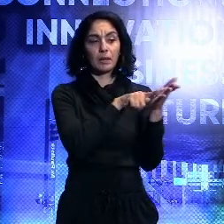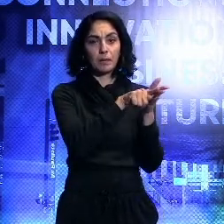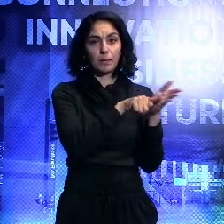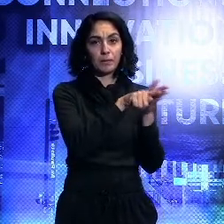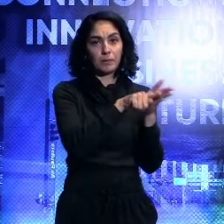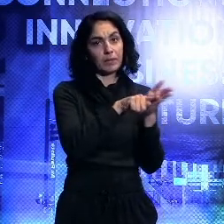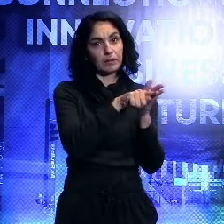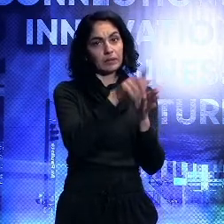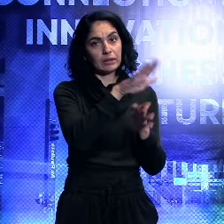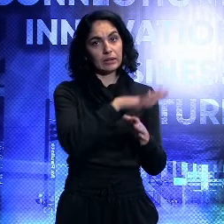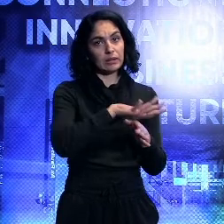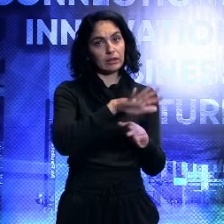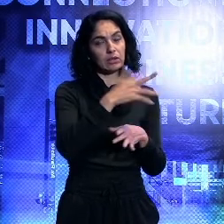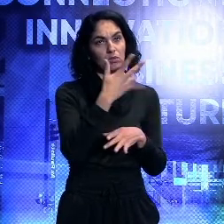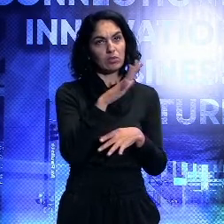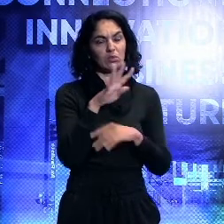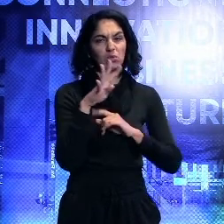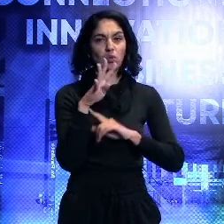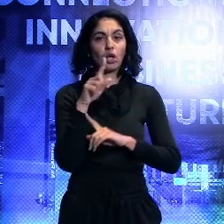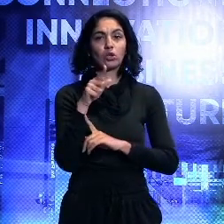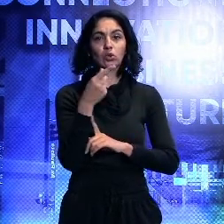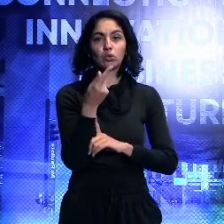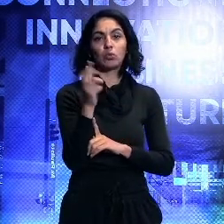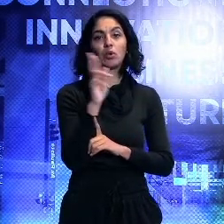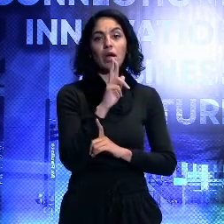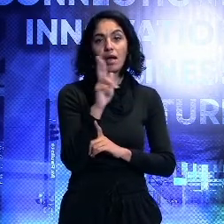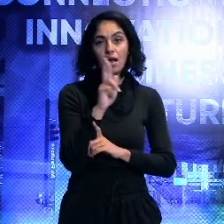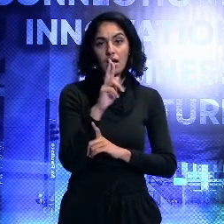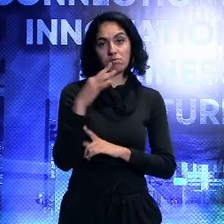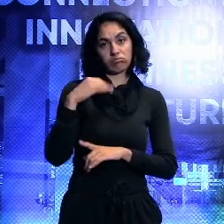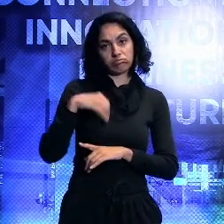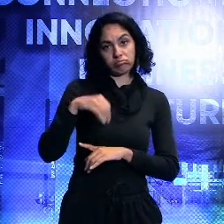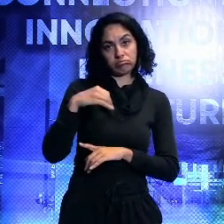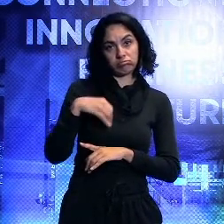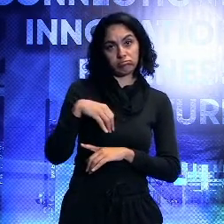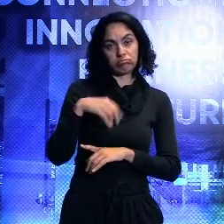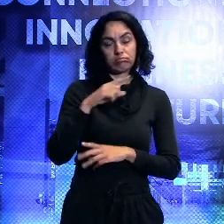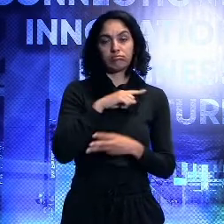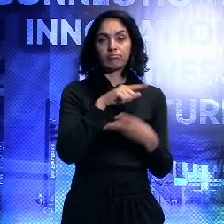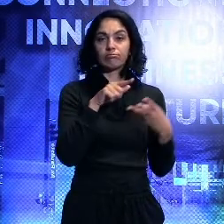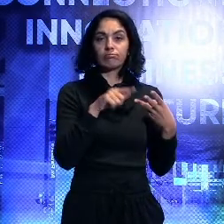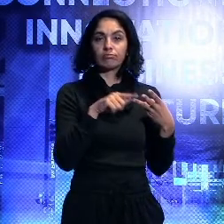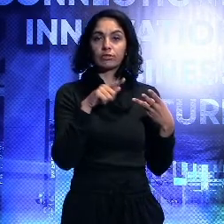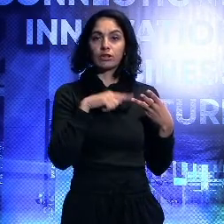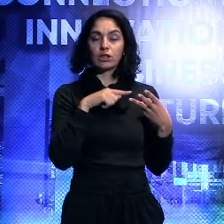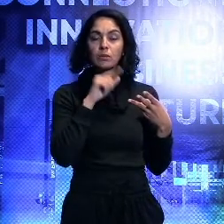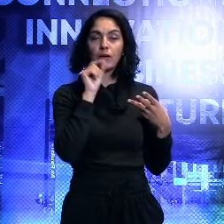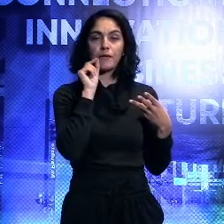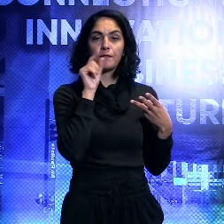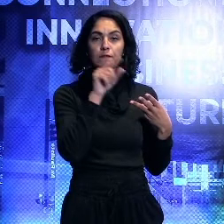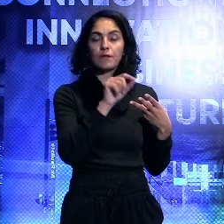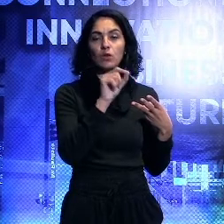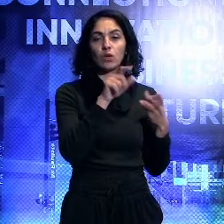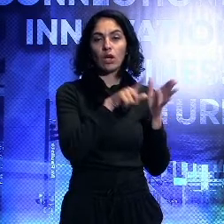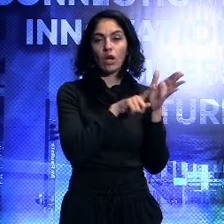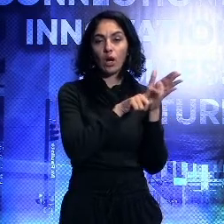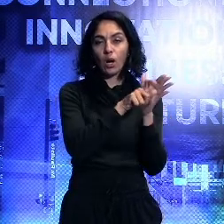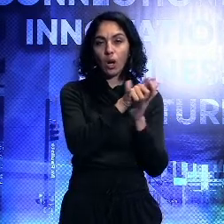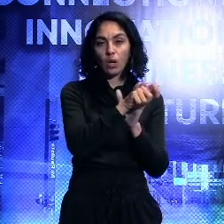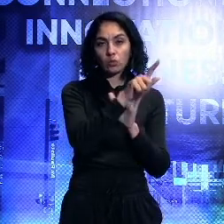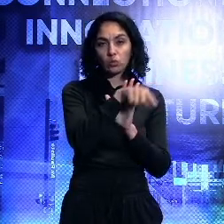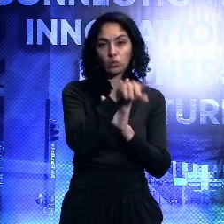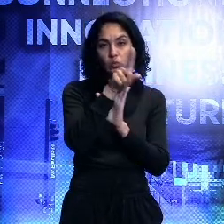está mais ou menos em torno de R$4.000. Eu olhei para o tráfego do meu site no Google Analytics, que consome aqueles